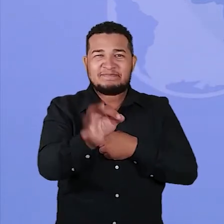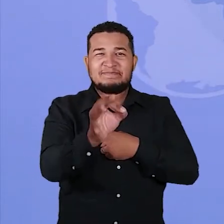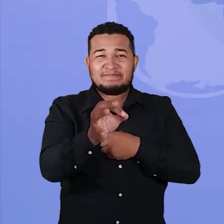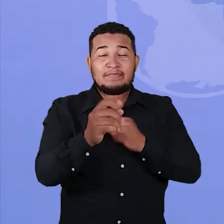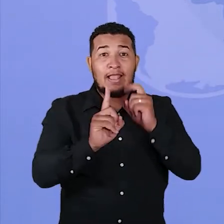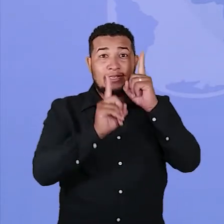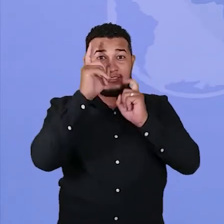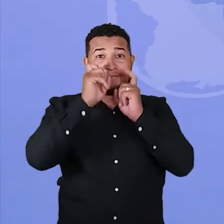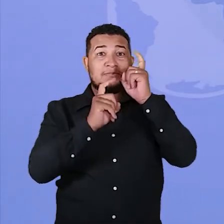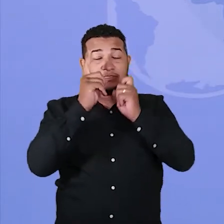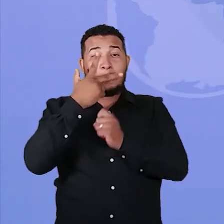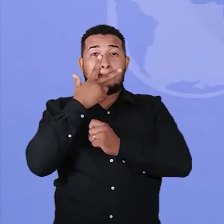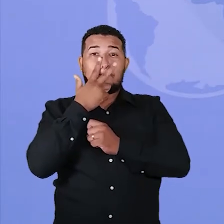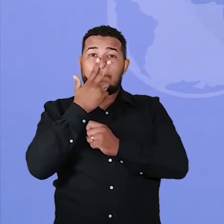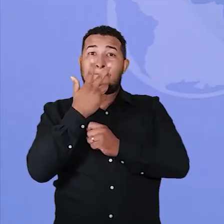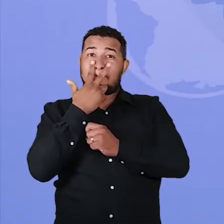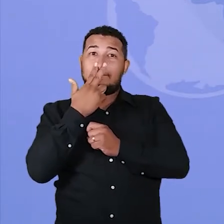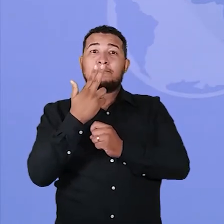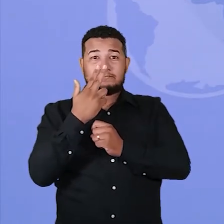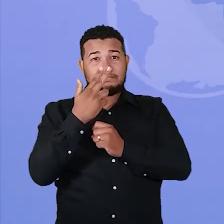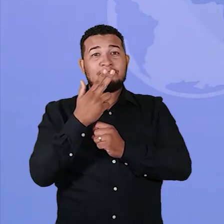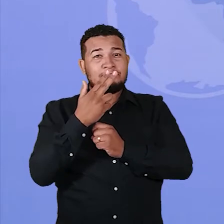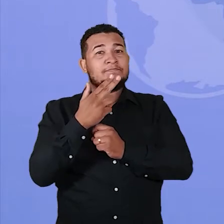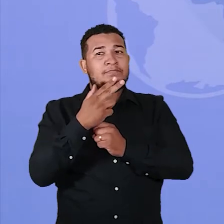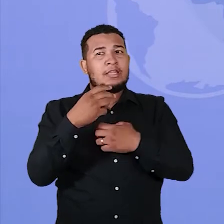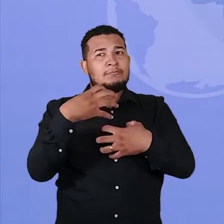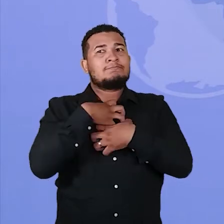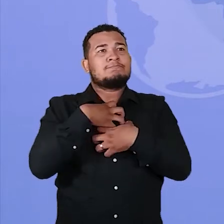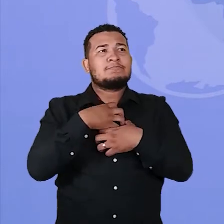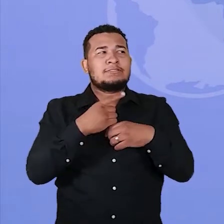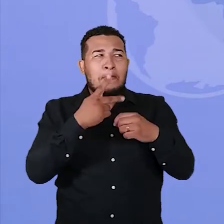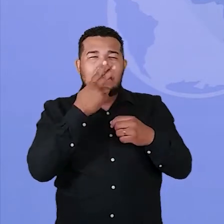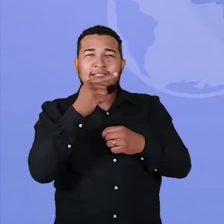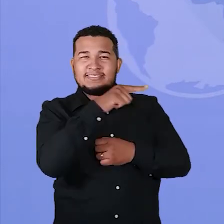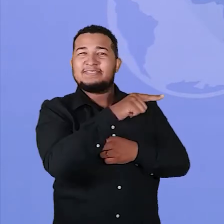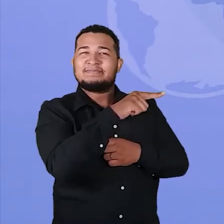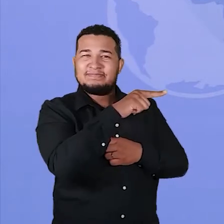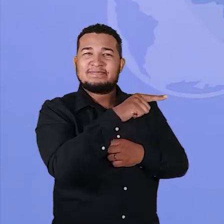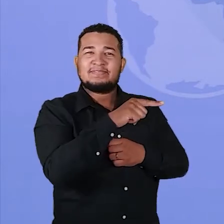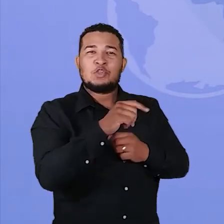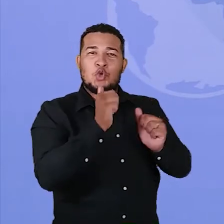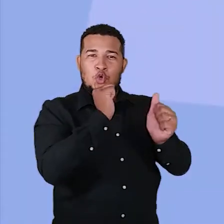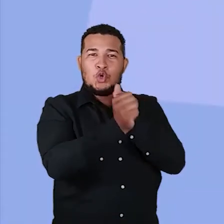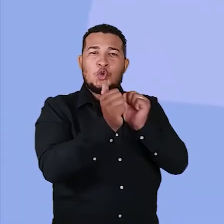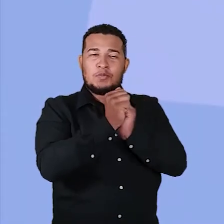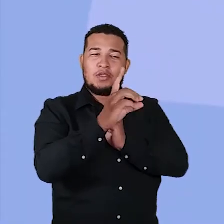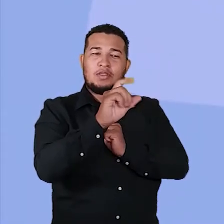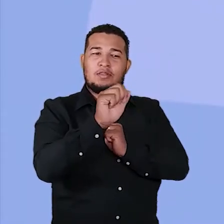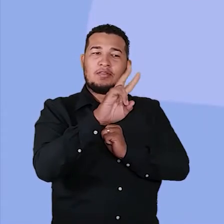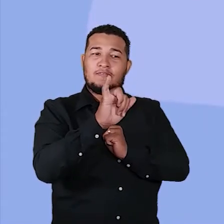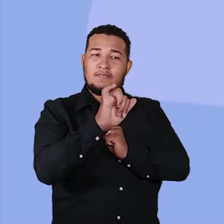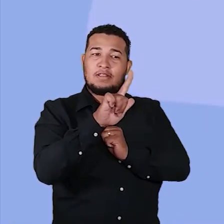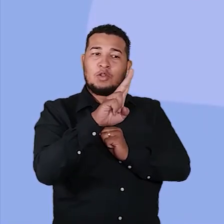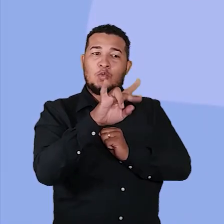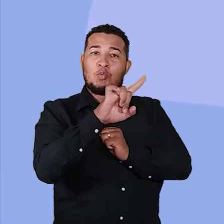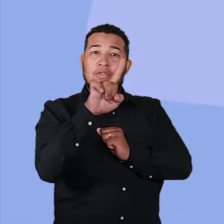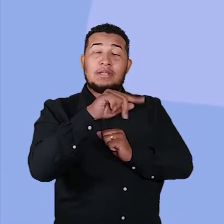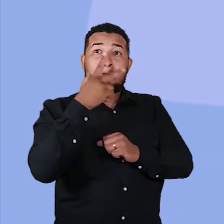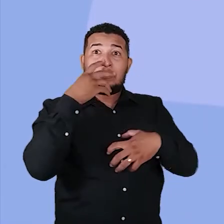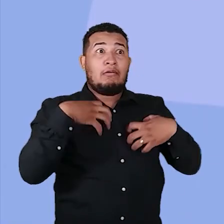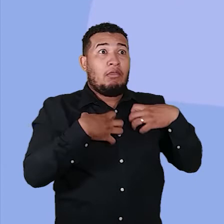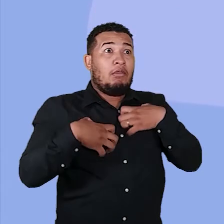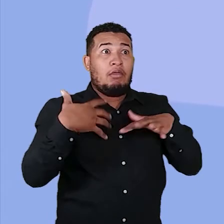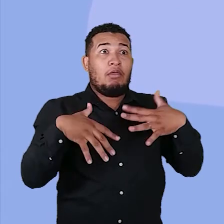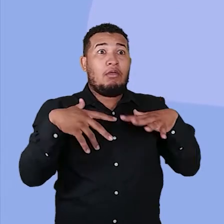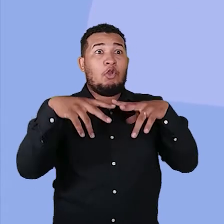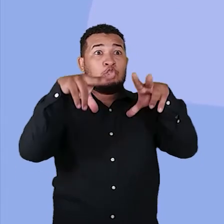E aí a expressão que dá é uma expressão parecida com a do Davi Luiz, olha aí. Uma expressão assim de desespero